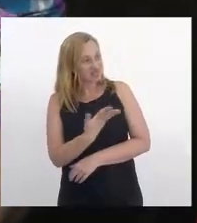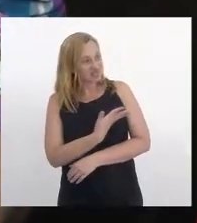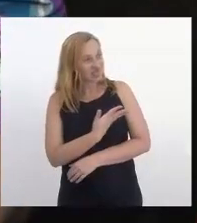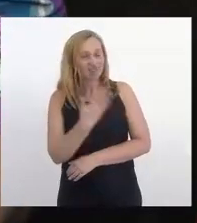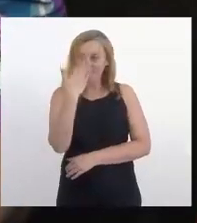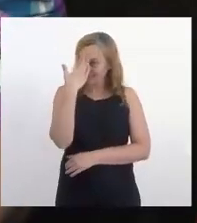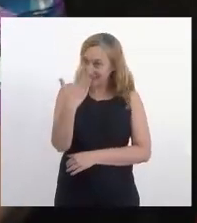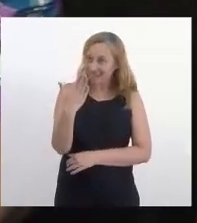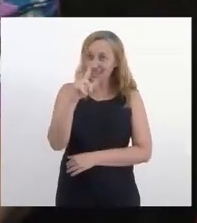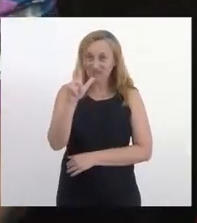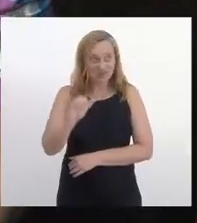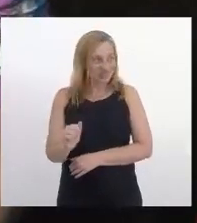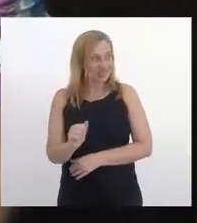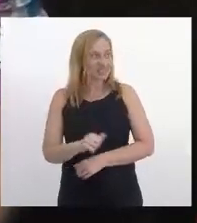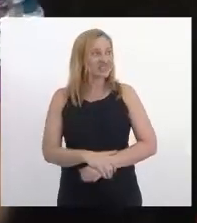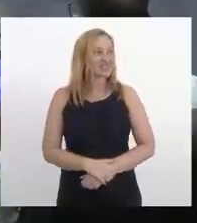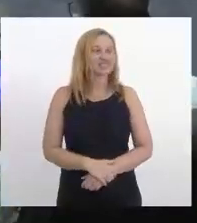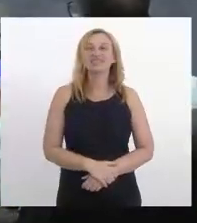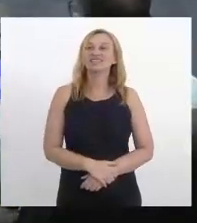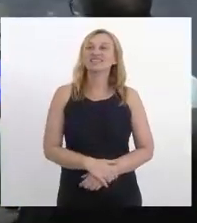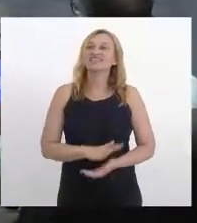Muito obrigada, Luzia.